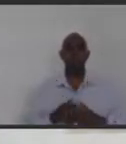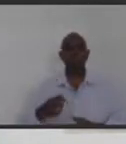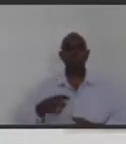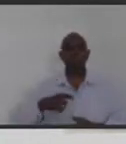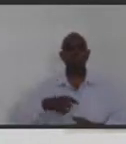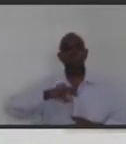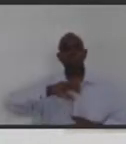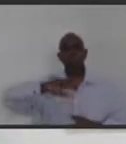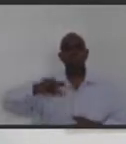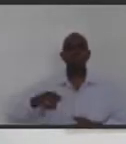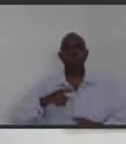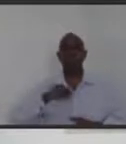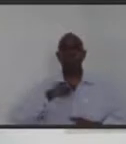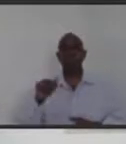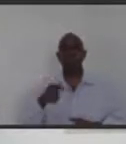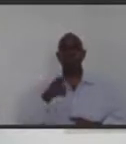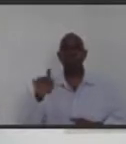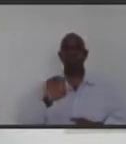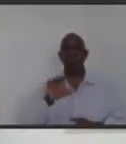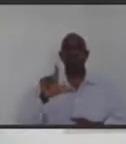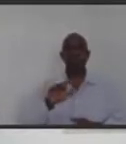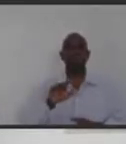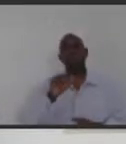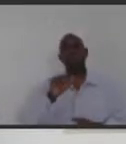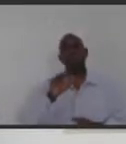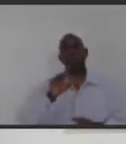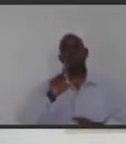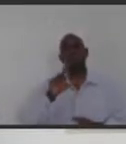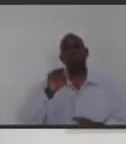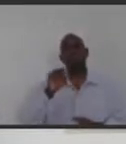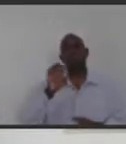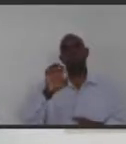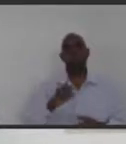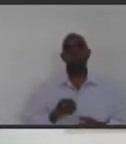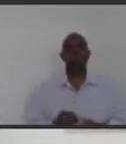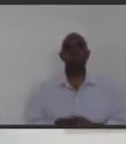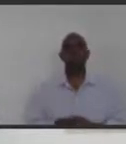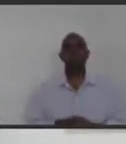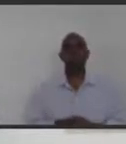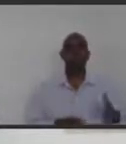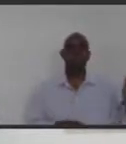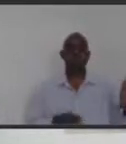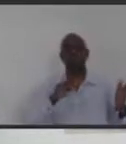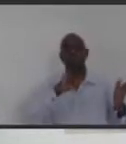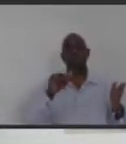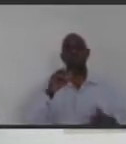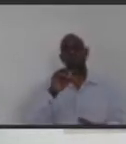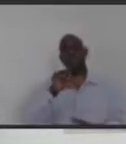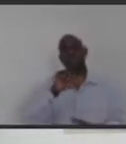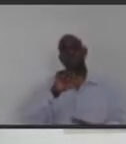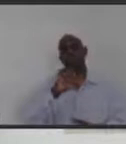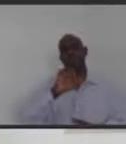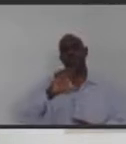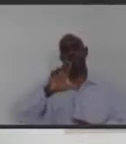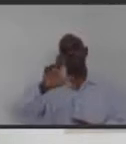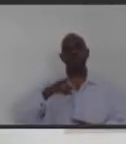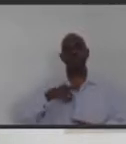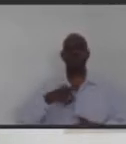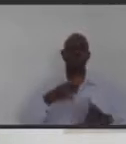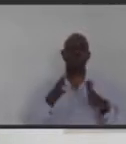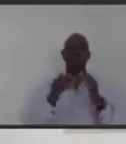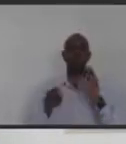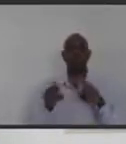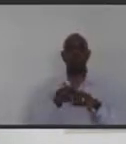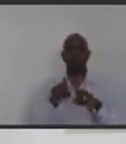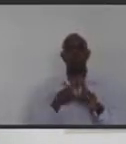presidente. Vereador Joel Cardoso. Vereador Joel, presidente. Questão de ordem do vereador Josué Cardoso. Eu também peço a Vossa Excelência